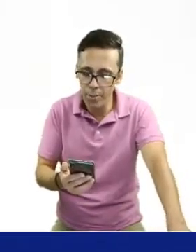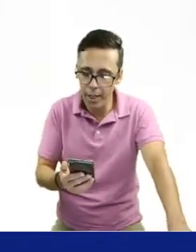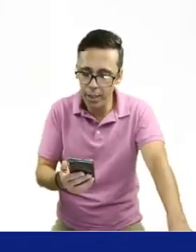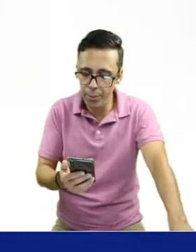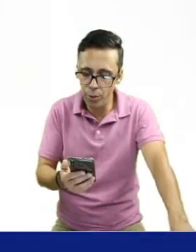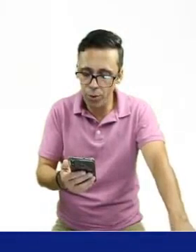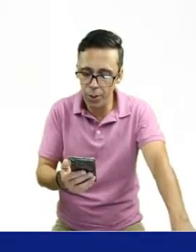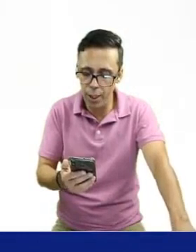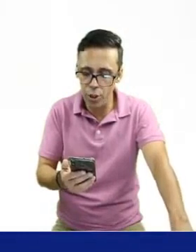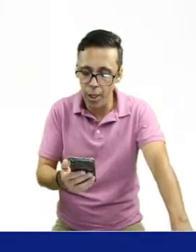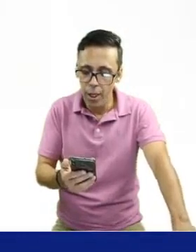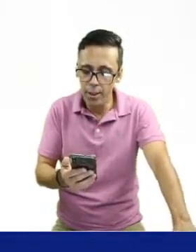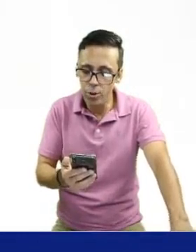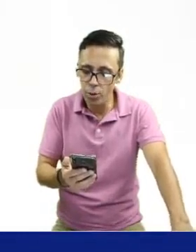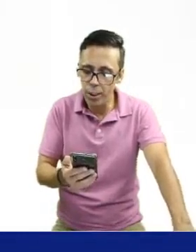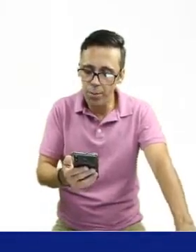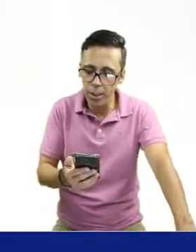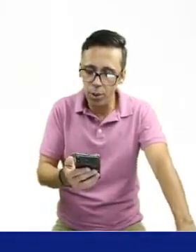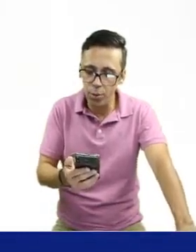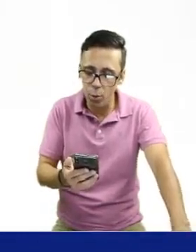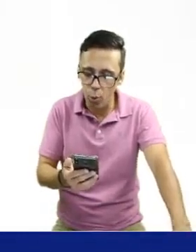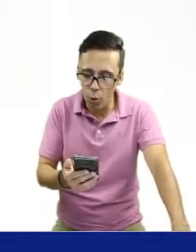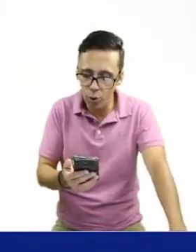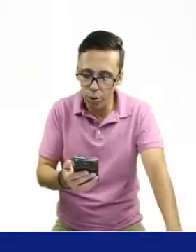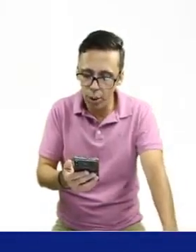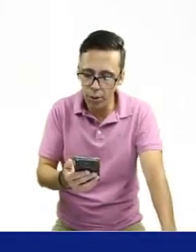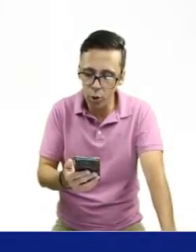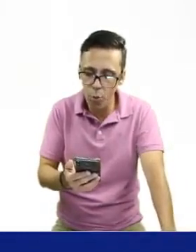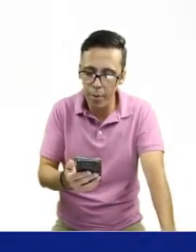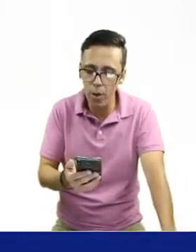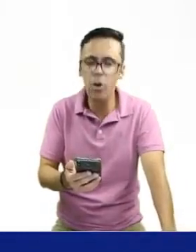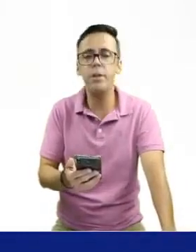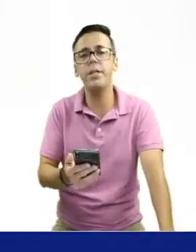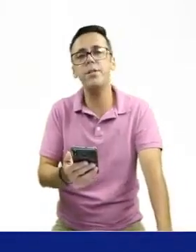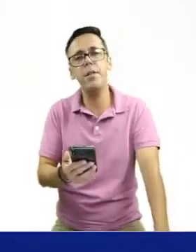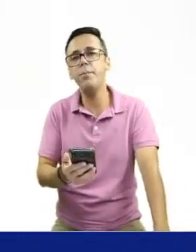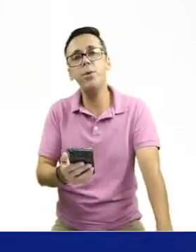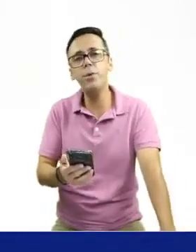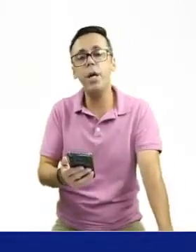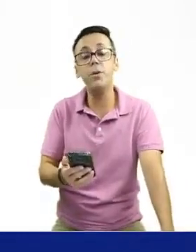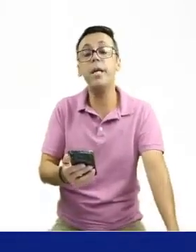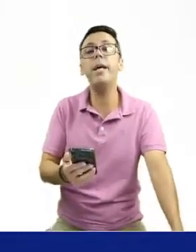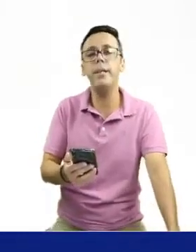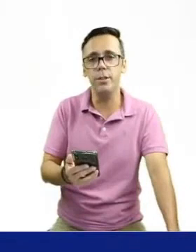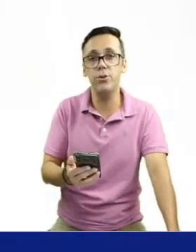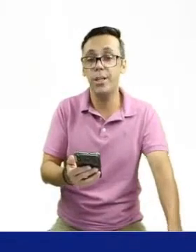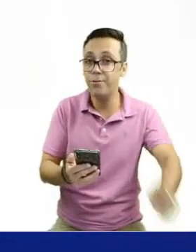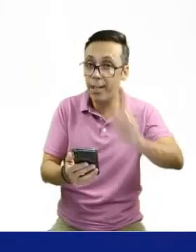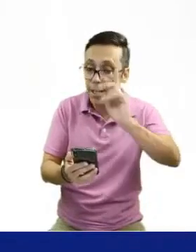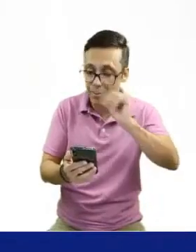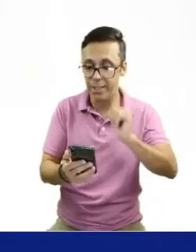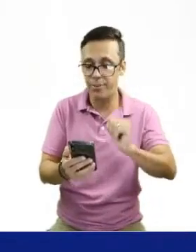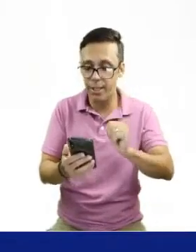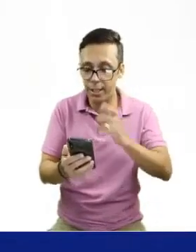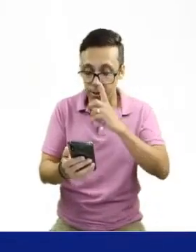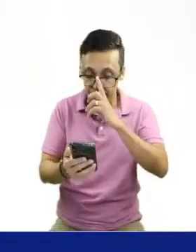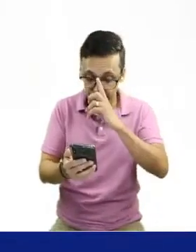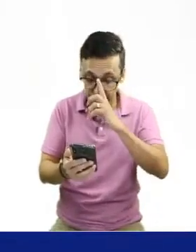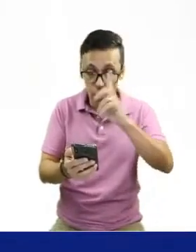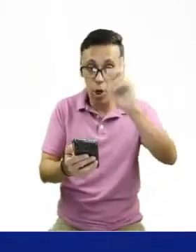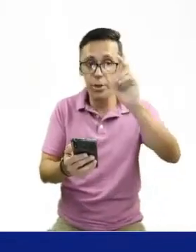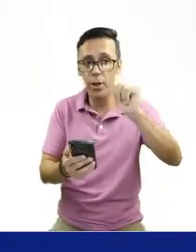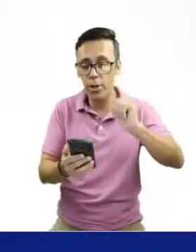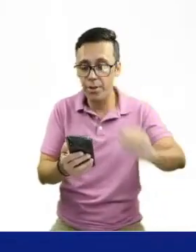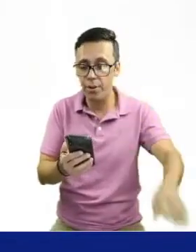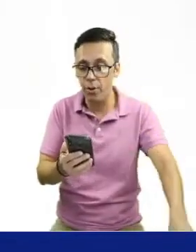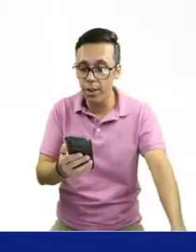Rogério Barreto perguntou o seguinte estou terminando meu curso e sou o Gerson é burro não o que que é isso já te falei pára de falar